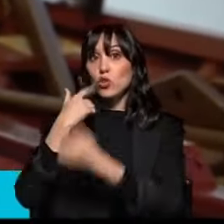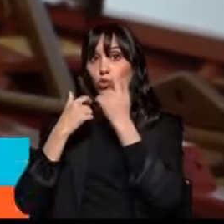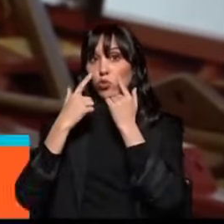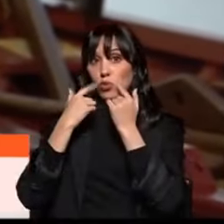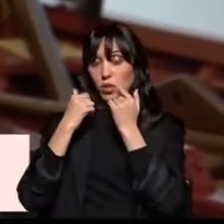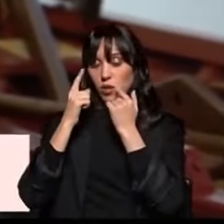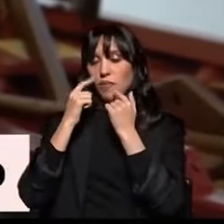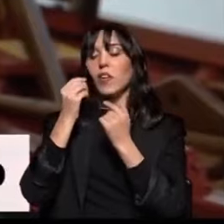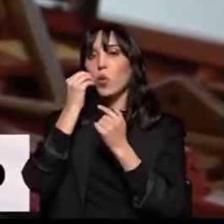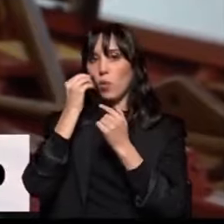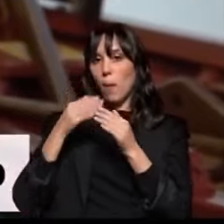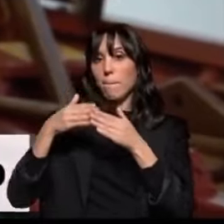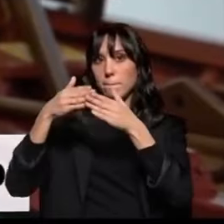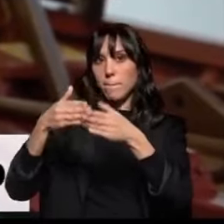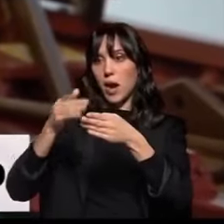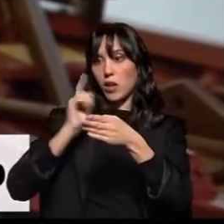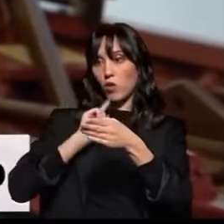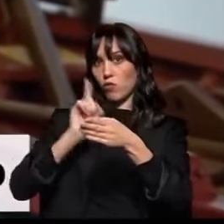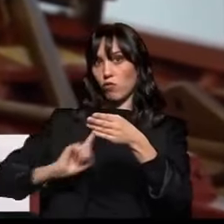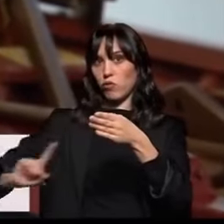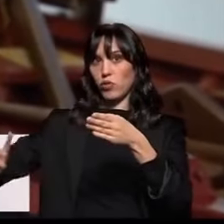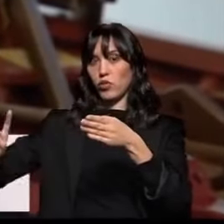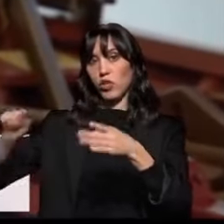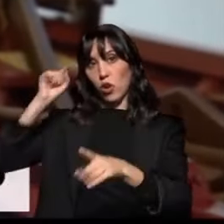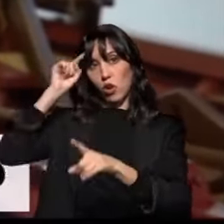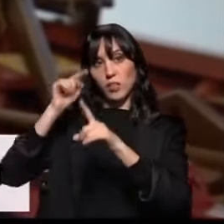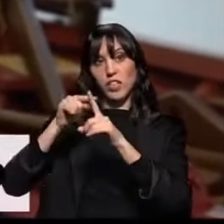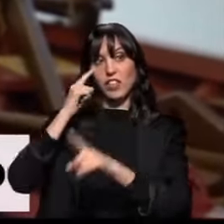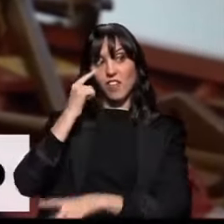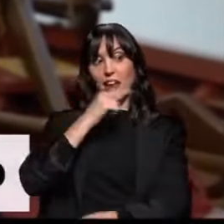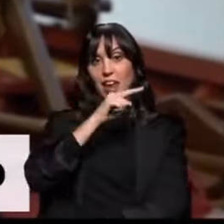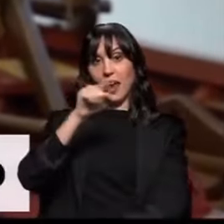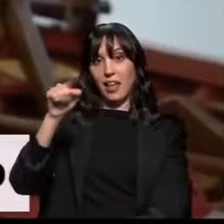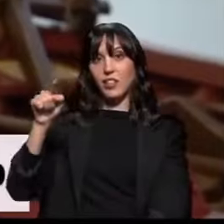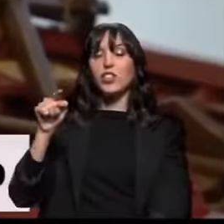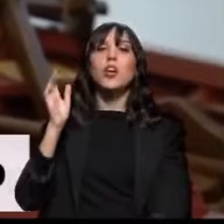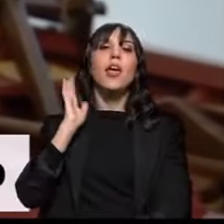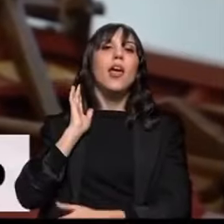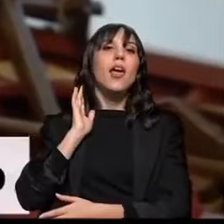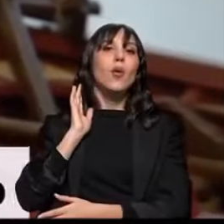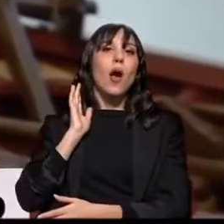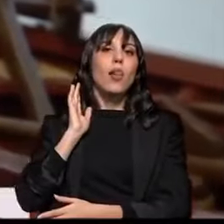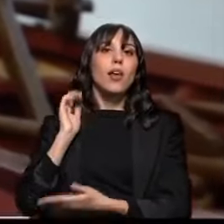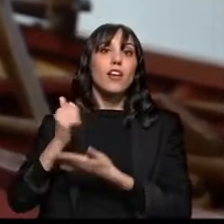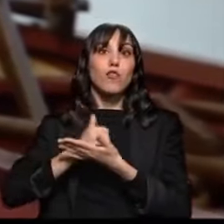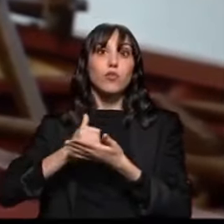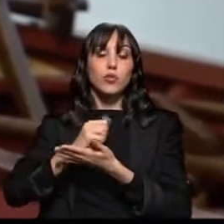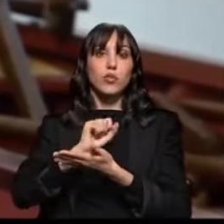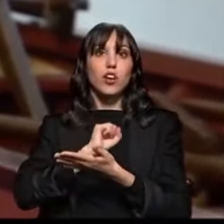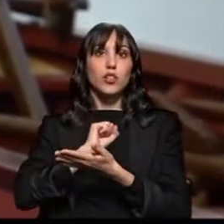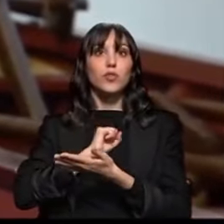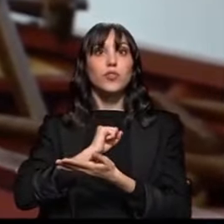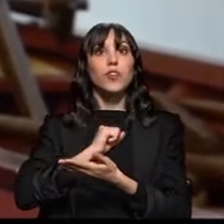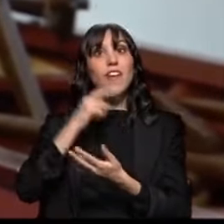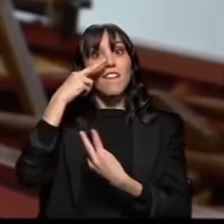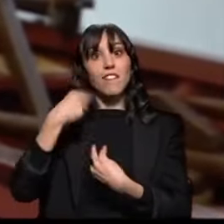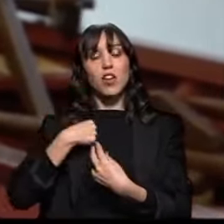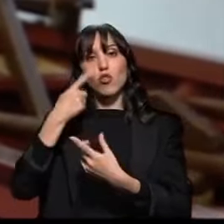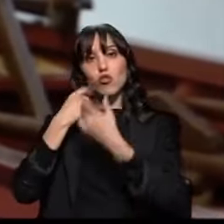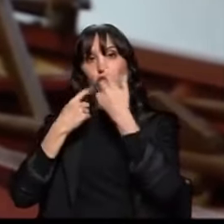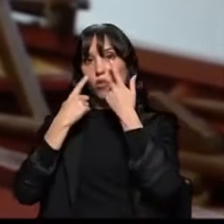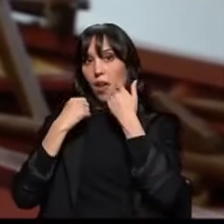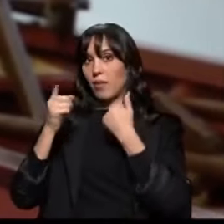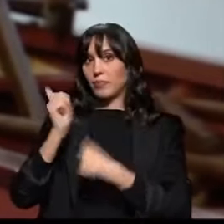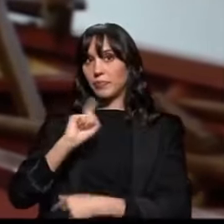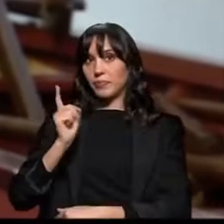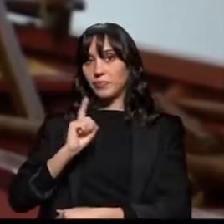barcos, que era para as mulheres dos meus tripulantes, ou dos meus empregados, não me ver chorar. Se o barco não vinha, ai meu Deus,